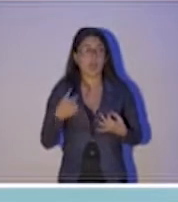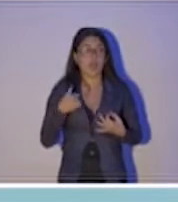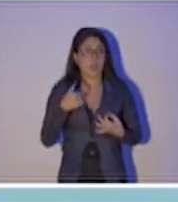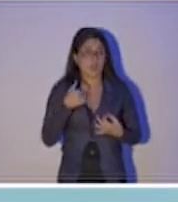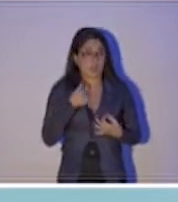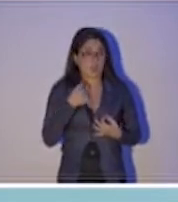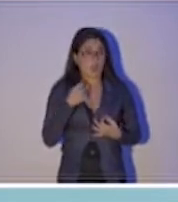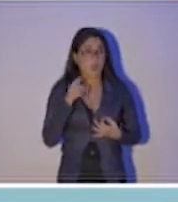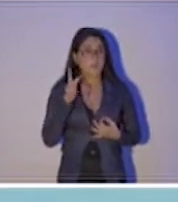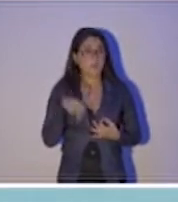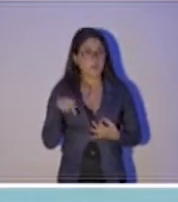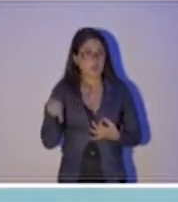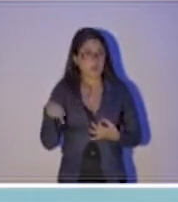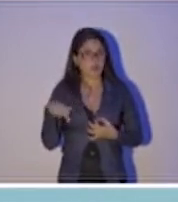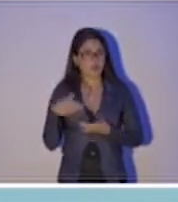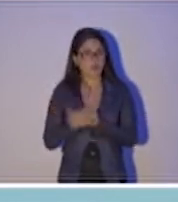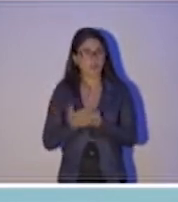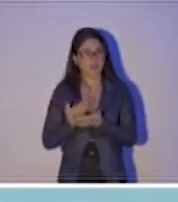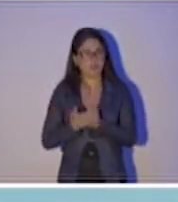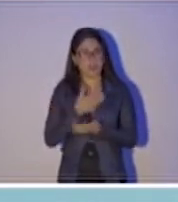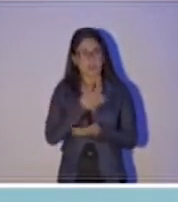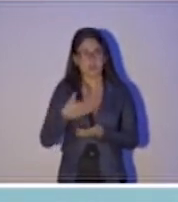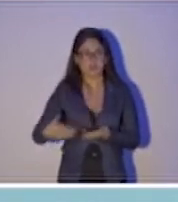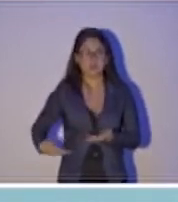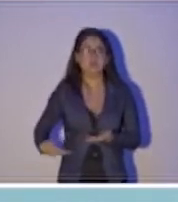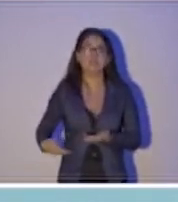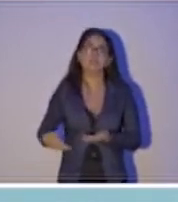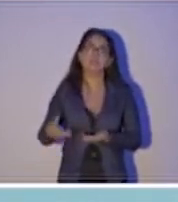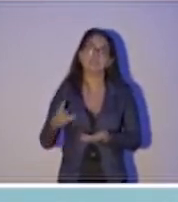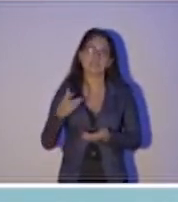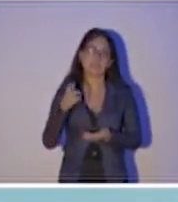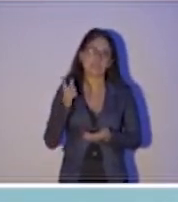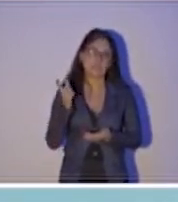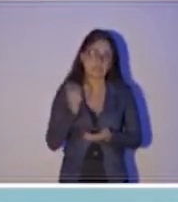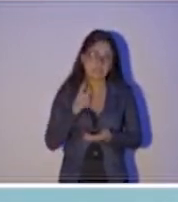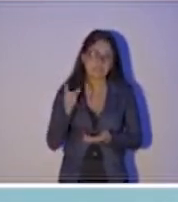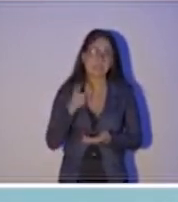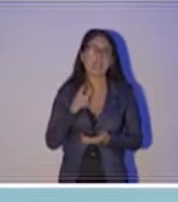o professor de escola pública, ele tem se esforçado, ele tem